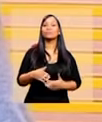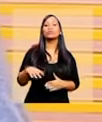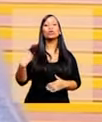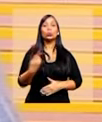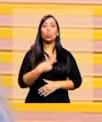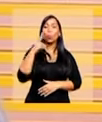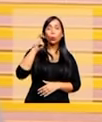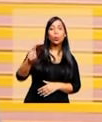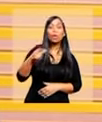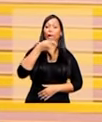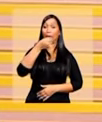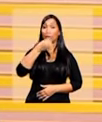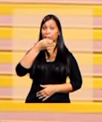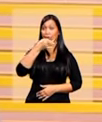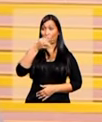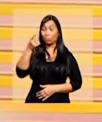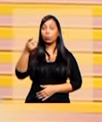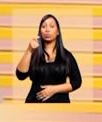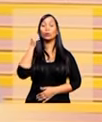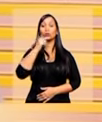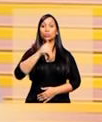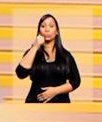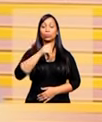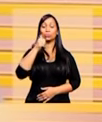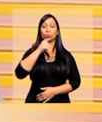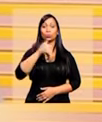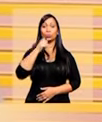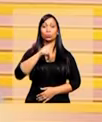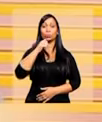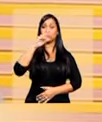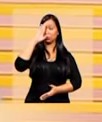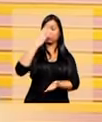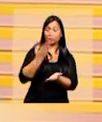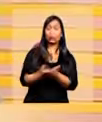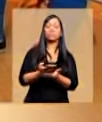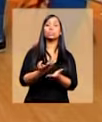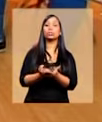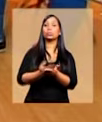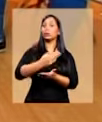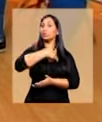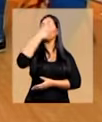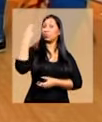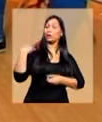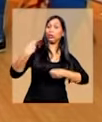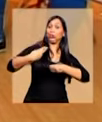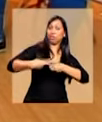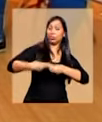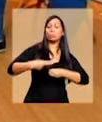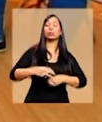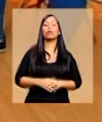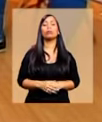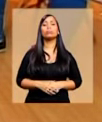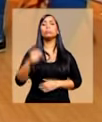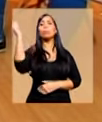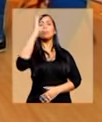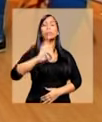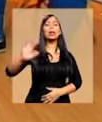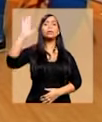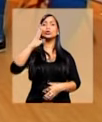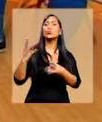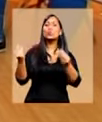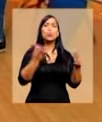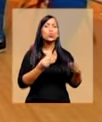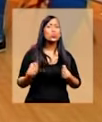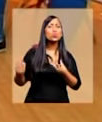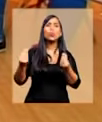O Érico, a gente acabou de ver esse depoimento de uma devota, né, de Nossa Senhora de Nazaré. O Brasil